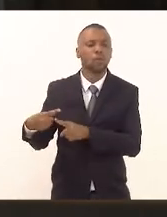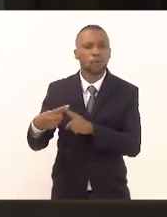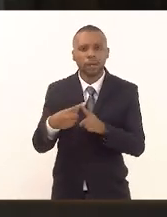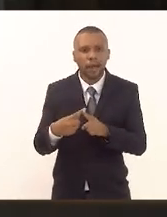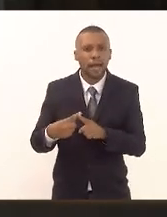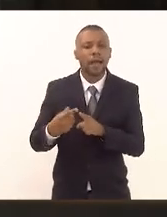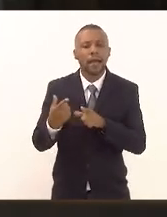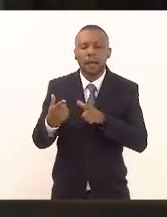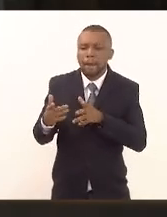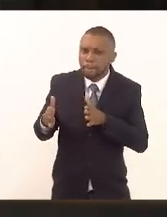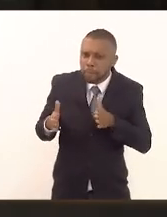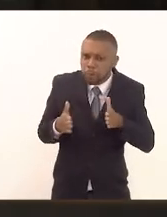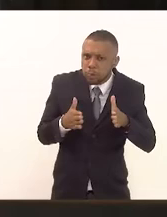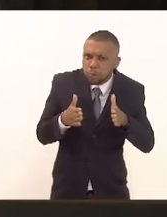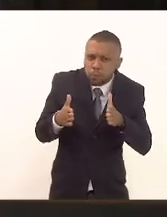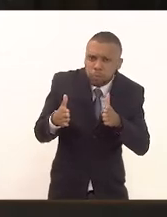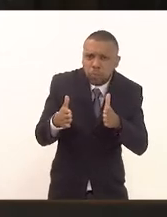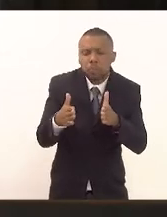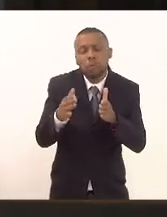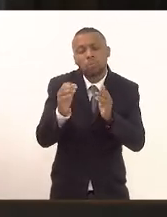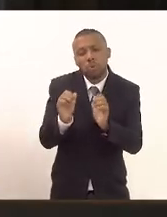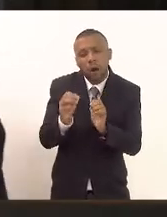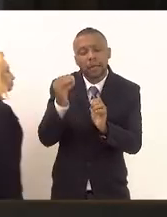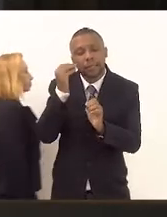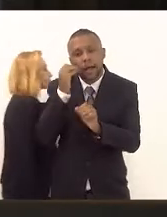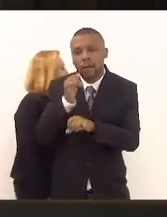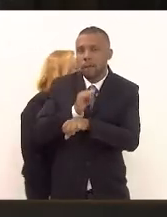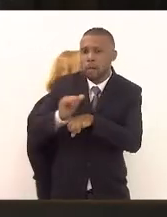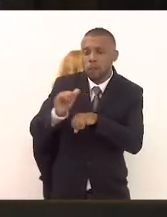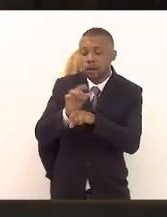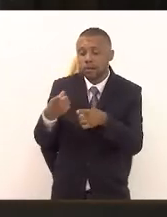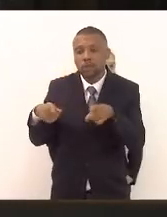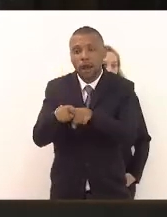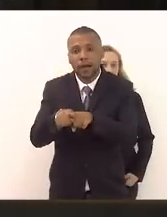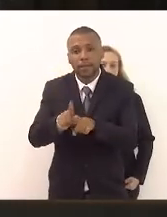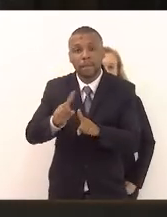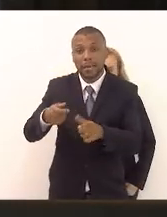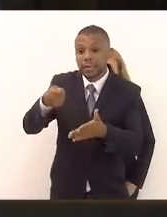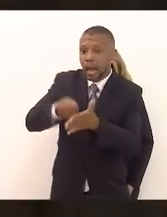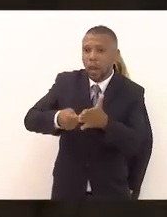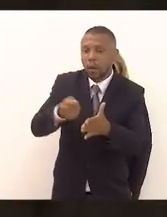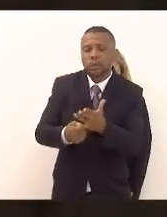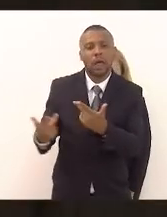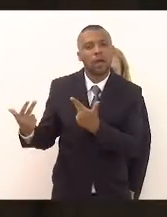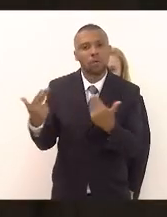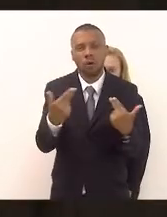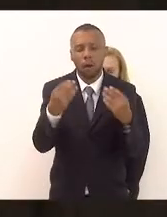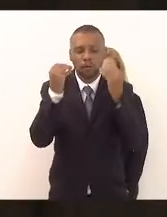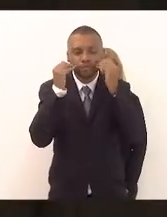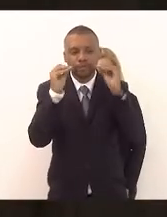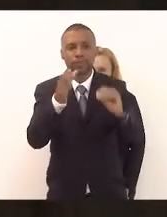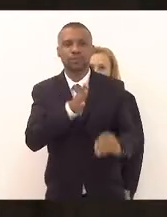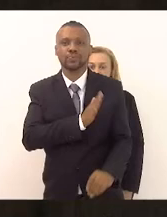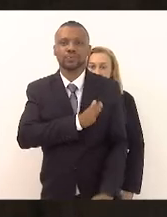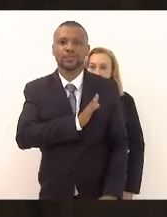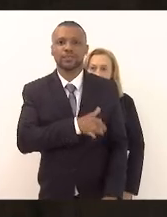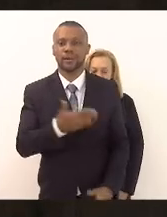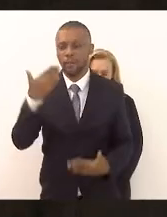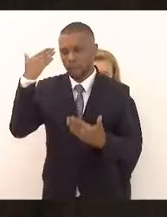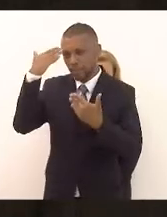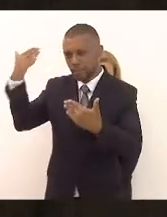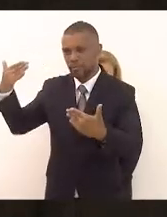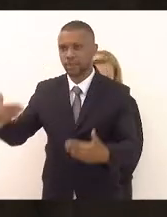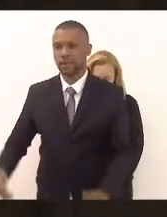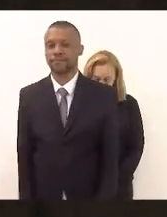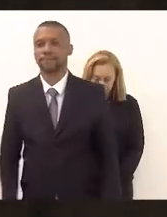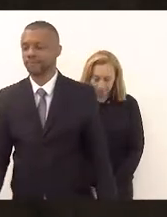Trincheiras pode estar um pouquinho mais do lado, mas a gente segue na mesma luta. Um beijo no coração. Muito obrigado.